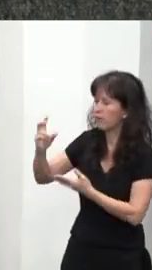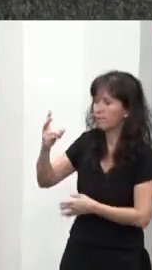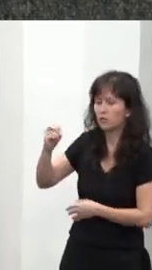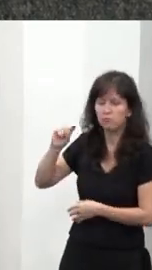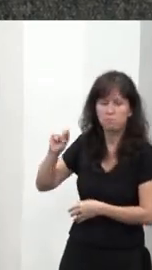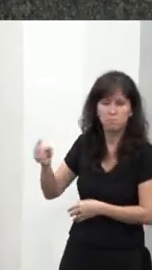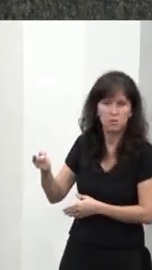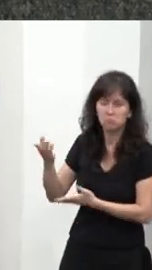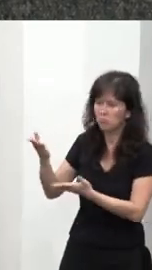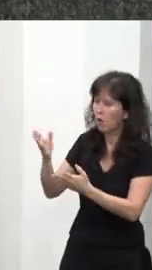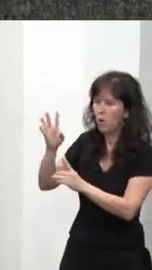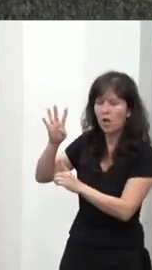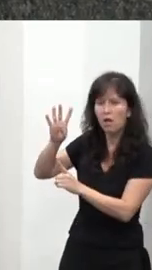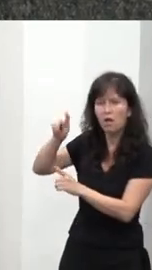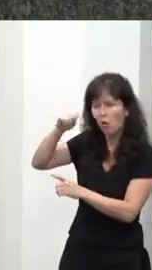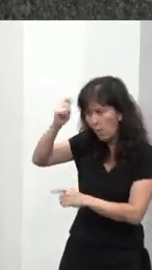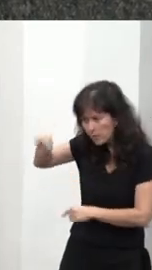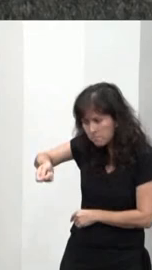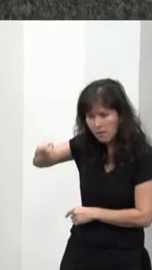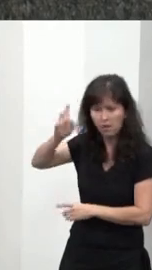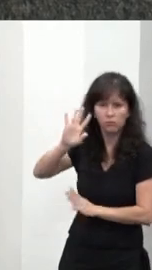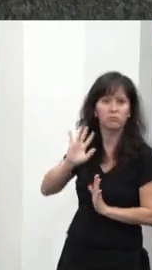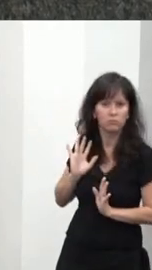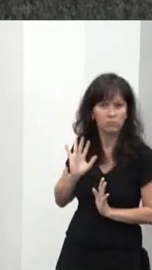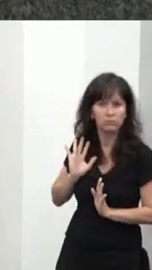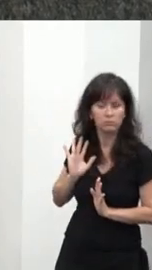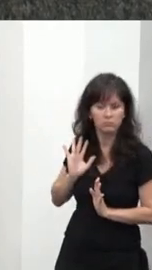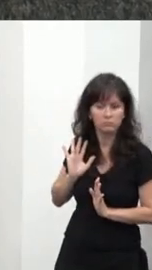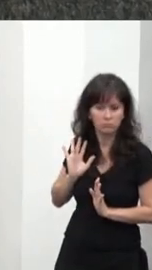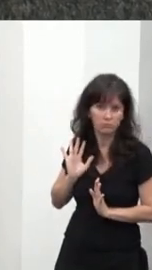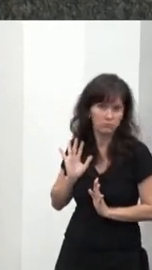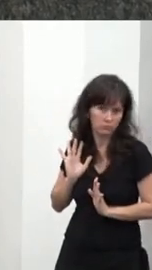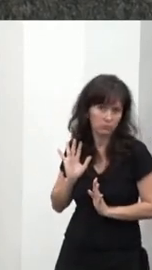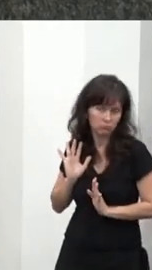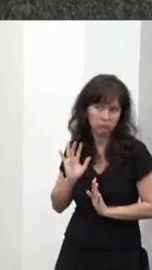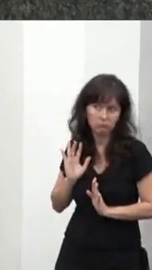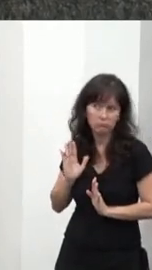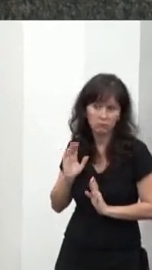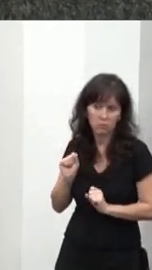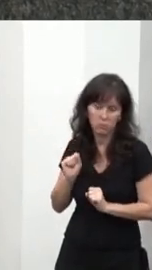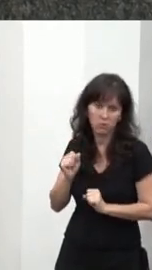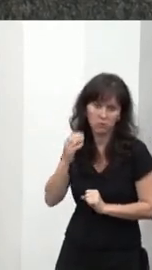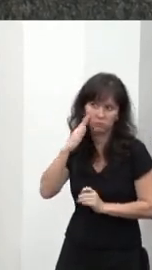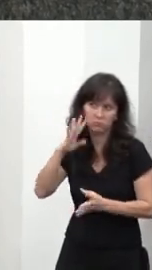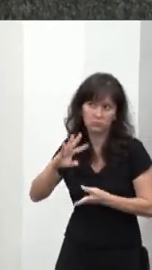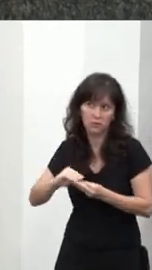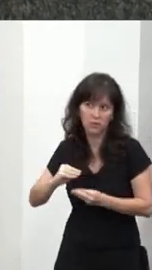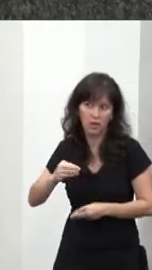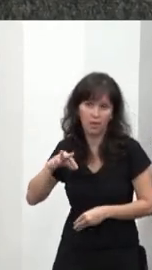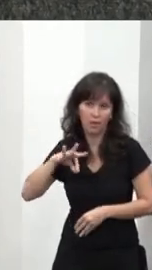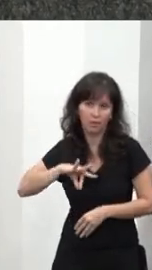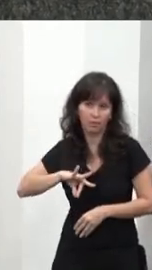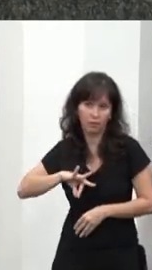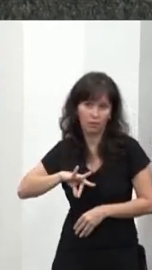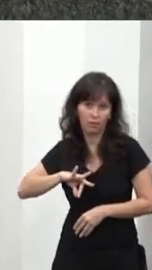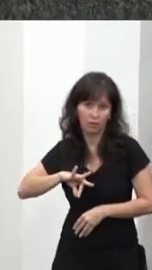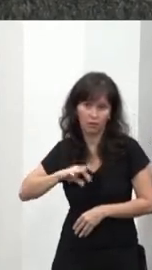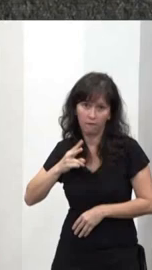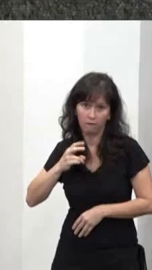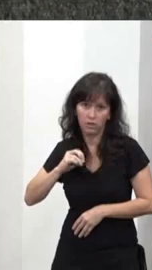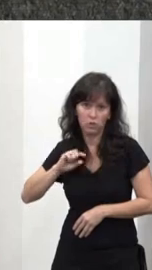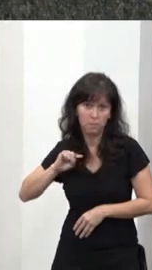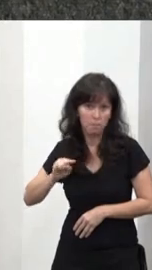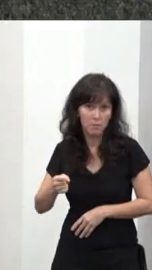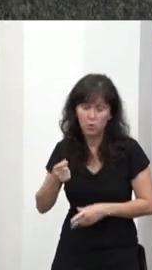então de fato é uma não é necessariamente mas pode ser entendido formalmente como uma renda né 20 mil porque você não precisa executar nada